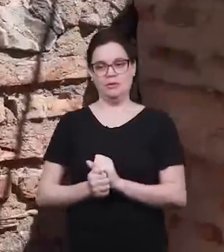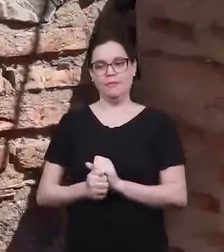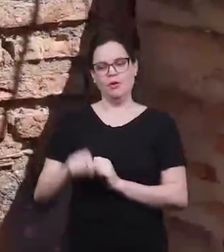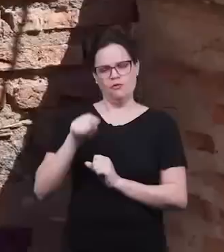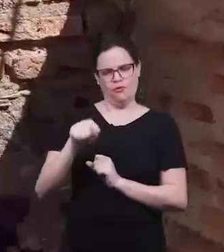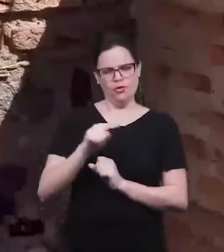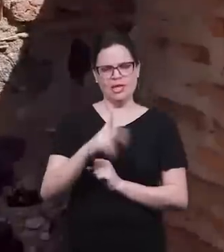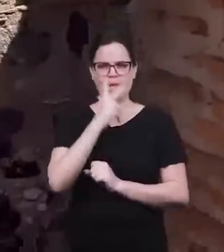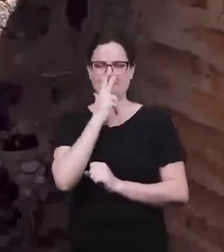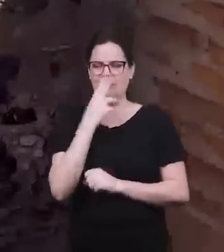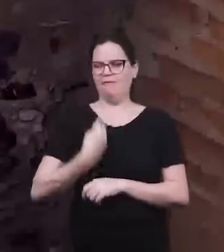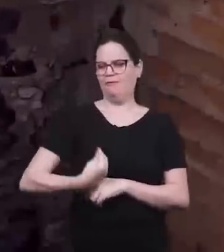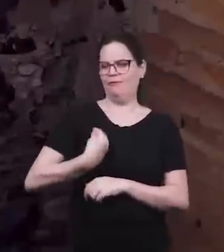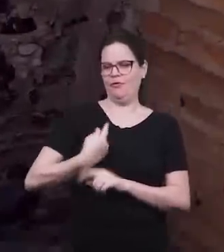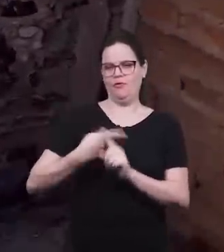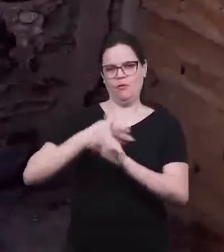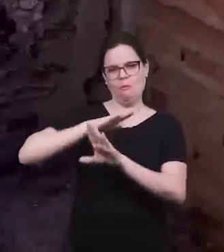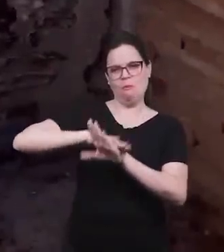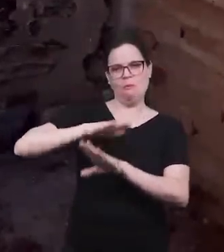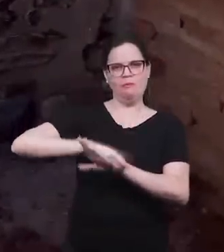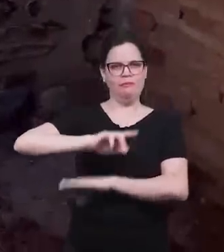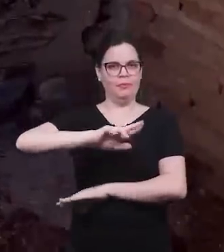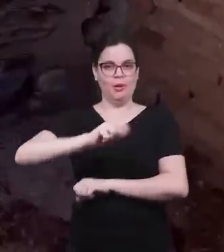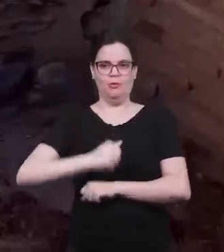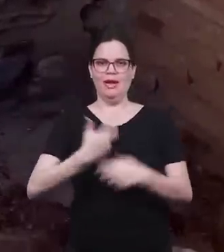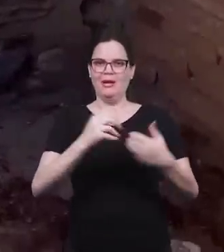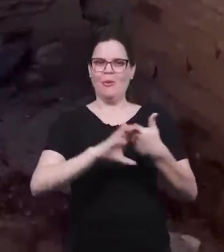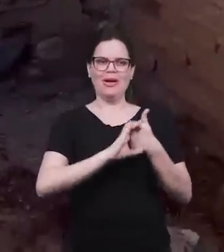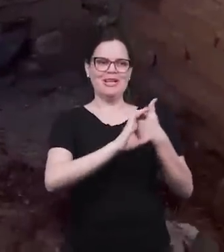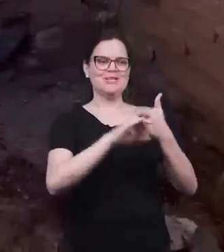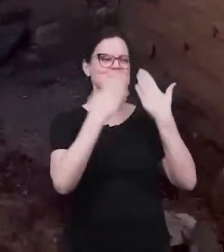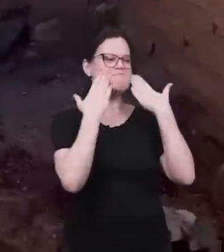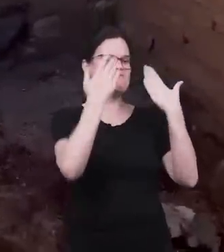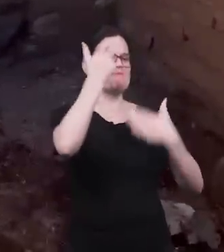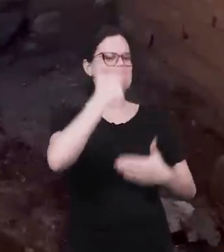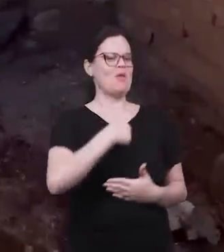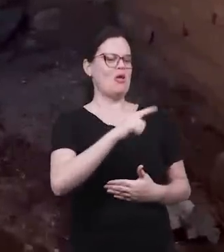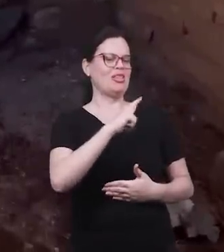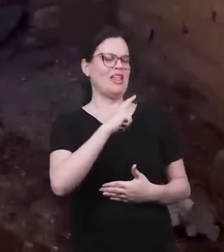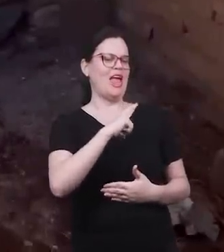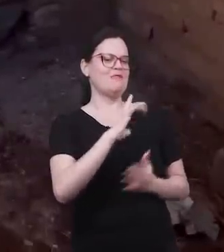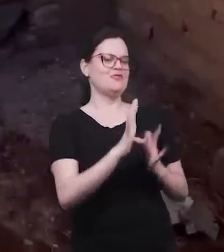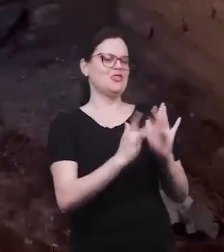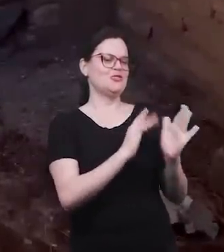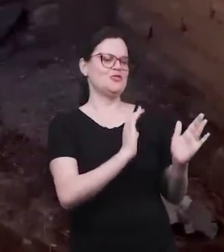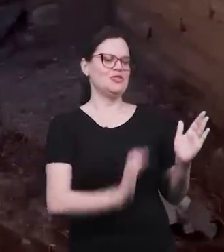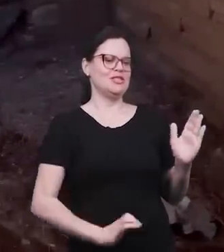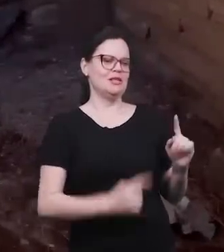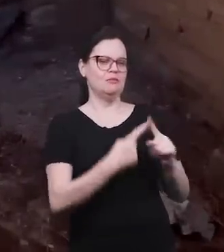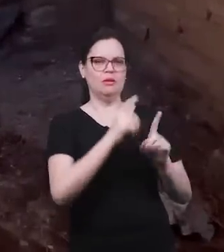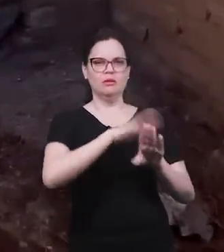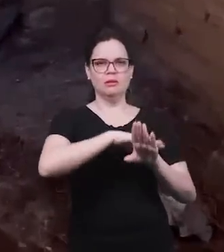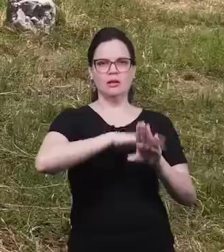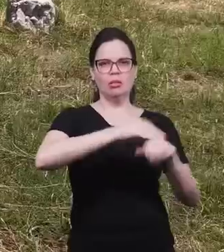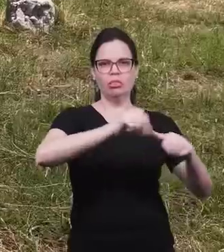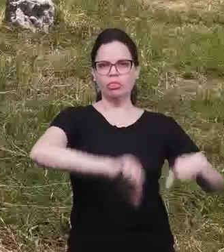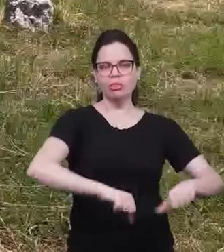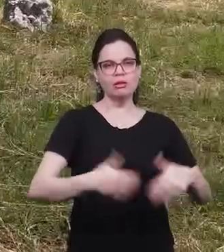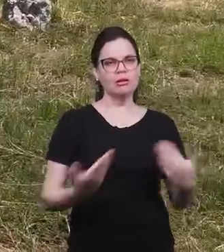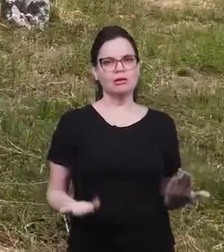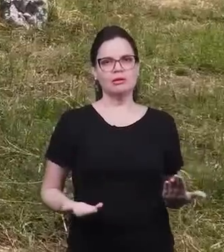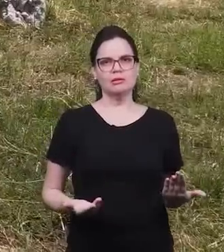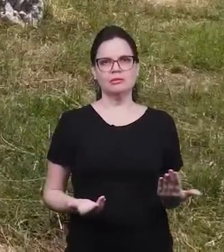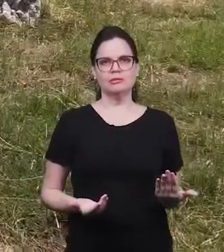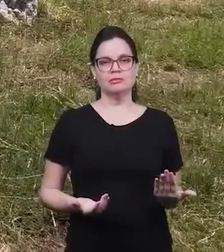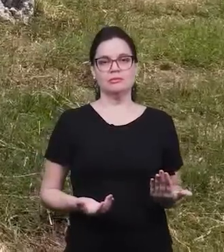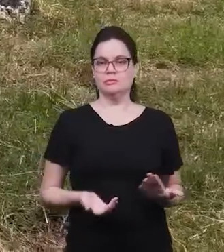cristianismo morto. Assisti uma mensagem de um pastor há dias atrás, que não é da igreja. Ele falou assim, não, esse evangelho não existe. Ele não estava